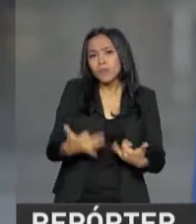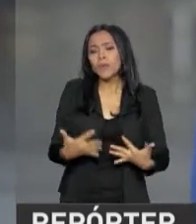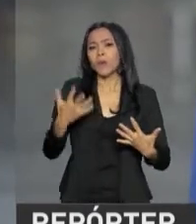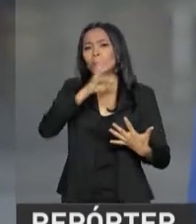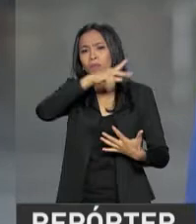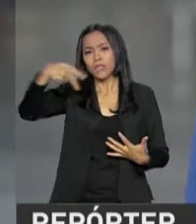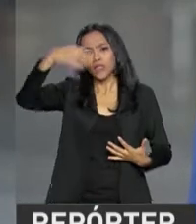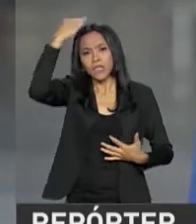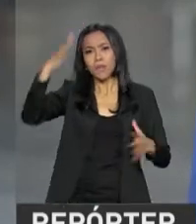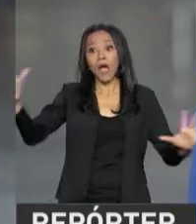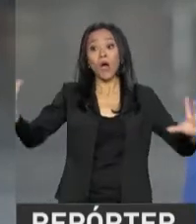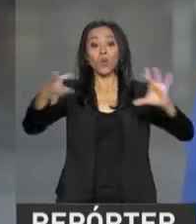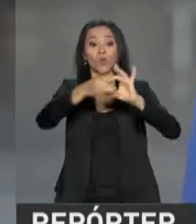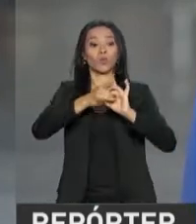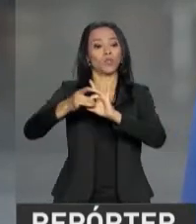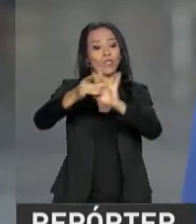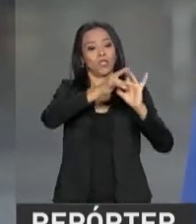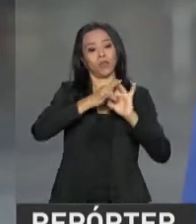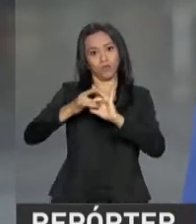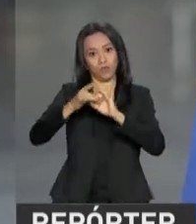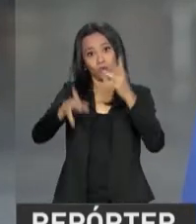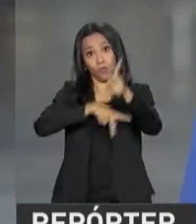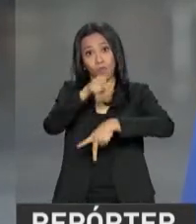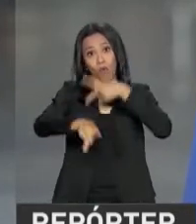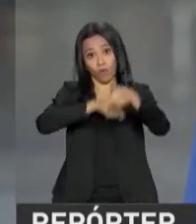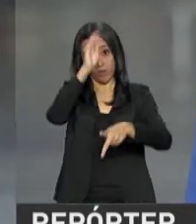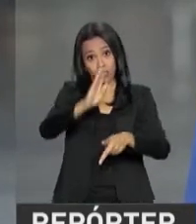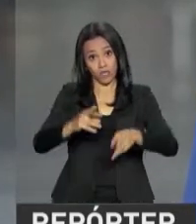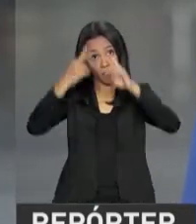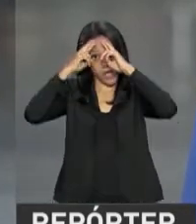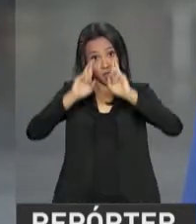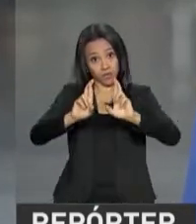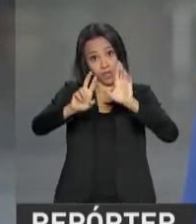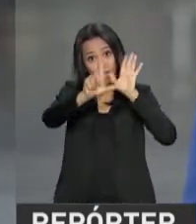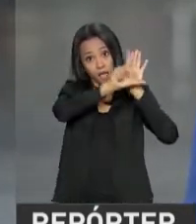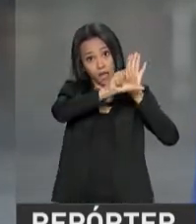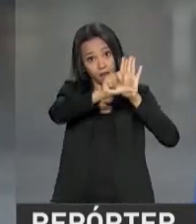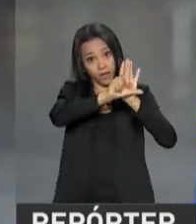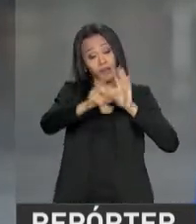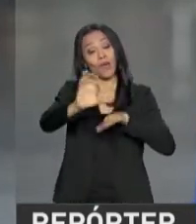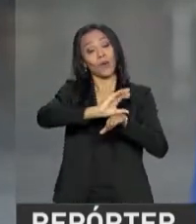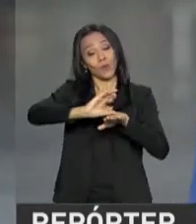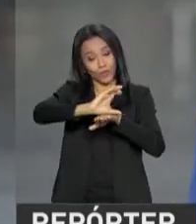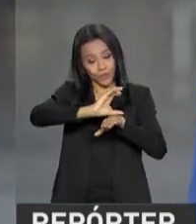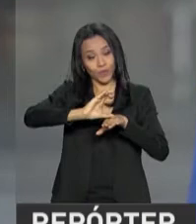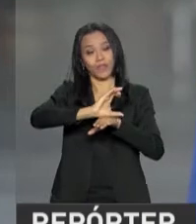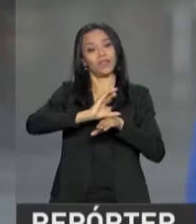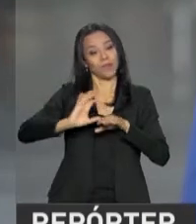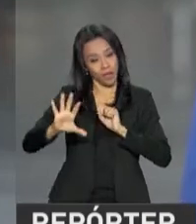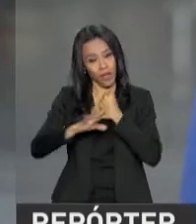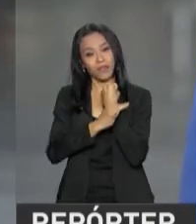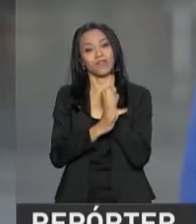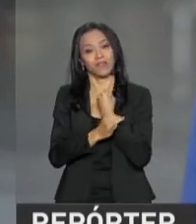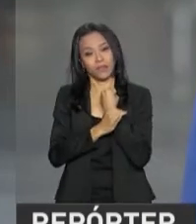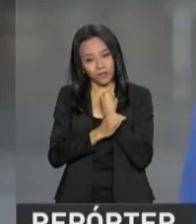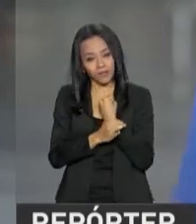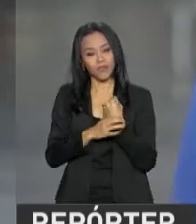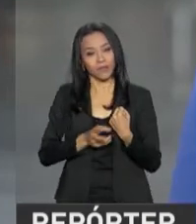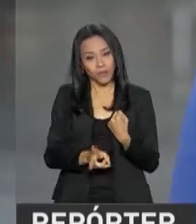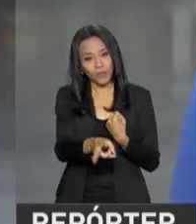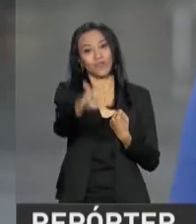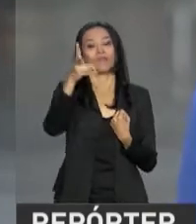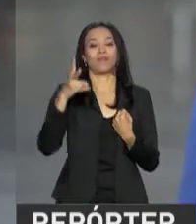povo brasileiro para o desenvolvimento do país e do respeito às leis e à Constituição Federal para garantir a segurança e